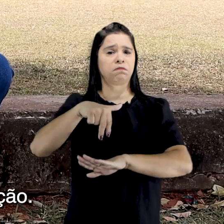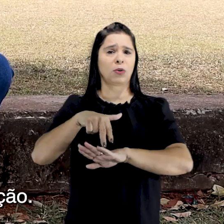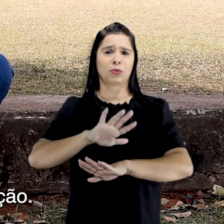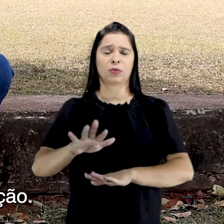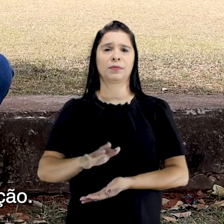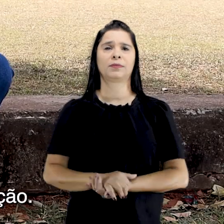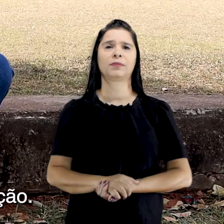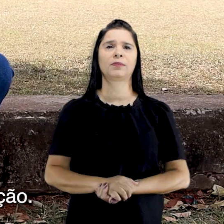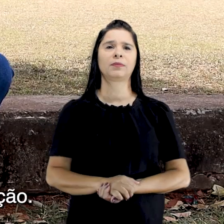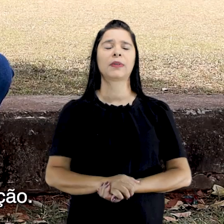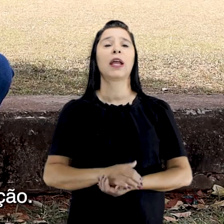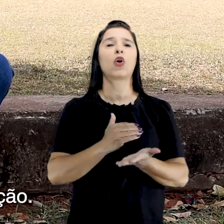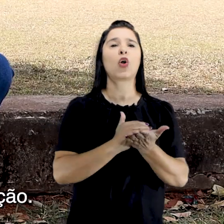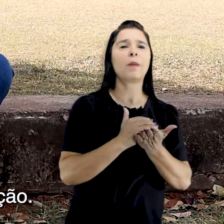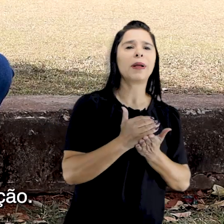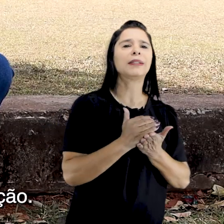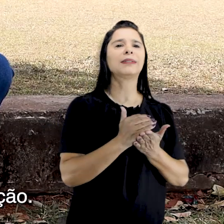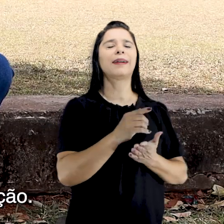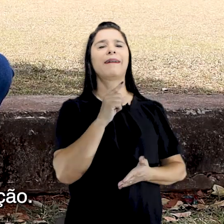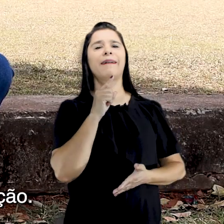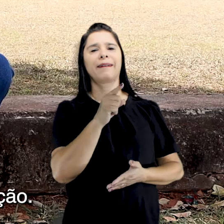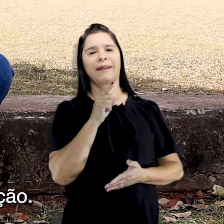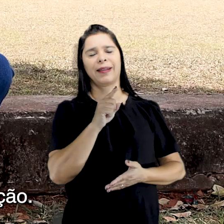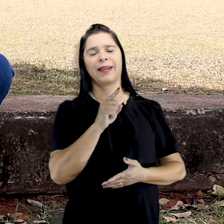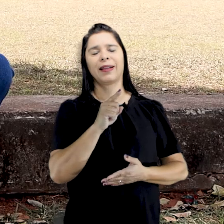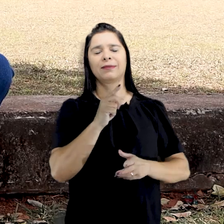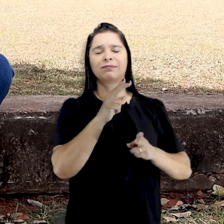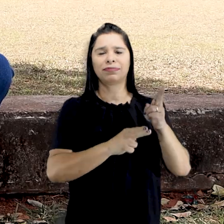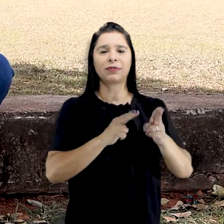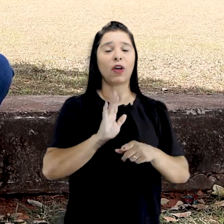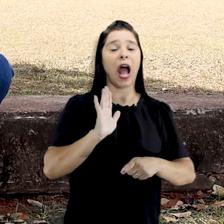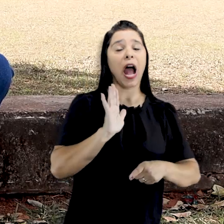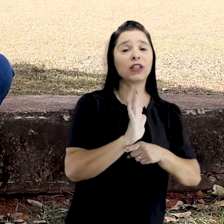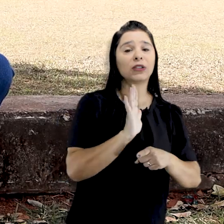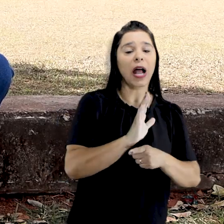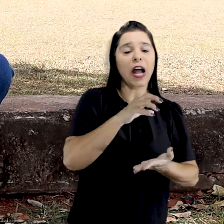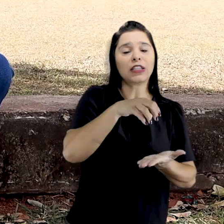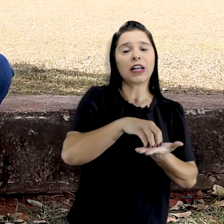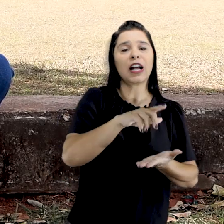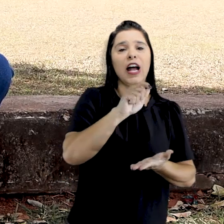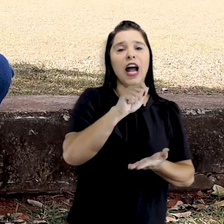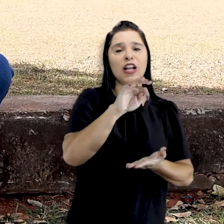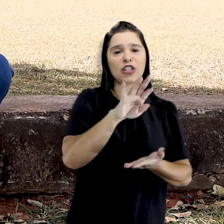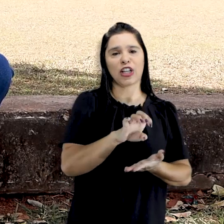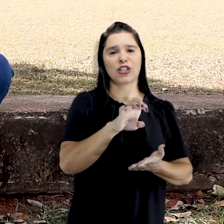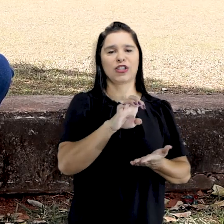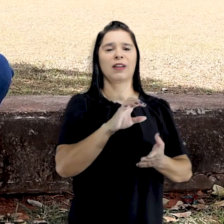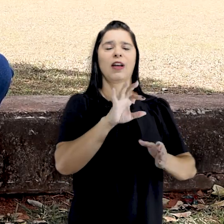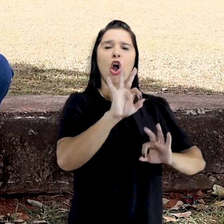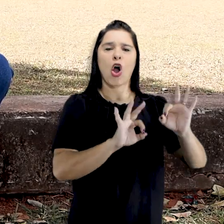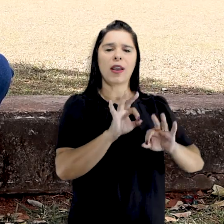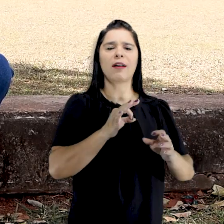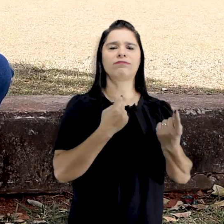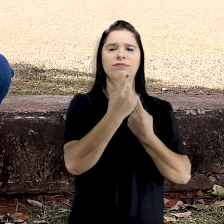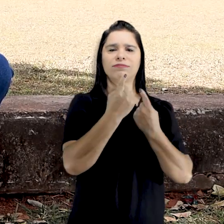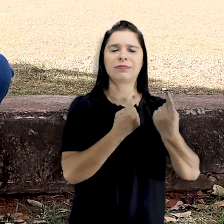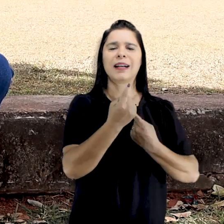ferrovia, primeiro foi auxiliar de agente de estação. Então controlava tráfego, trabalhava na